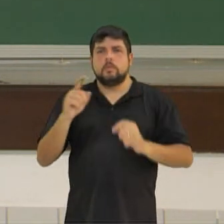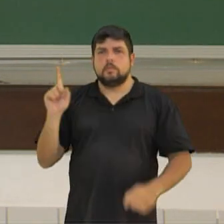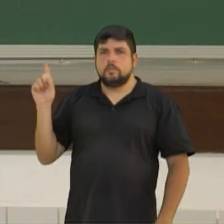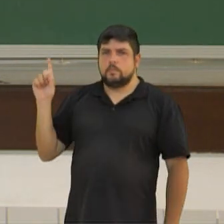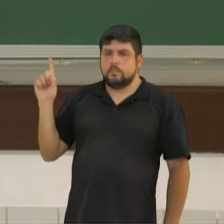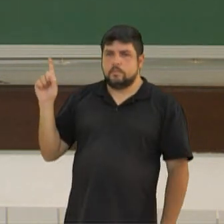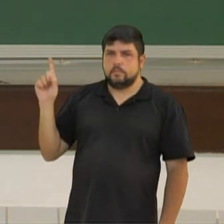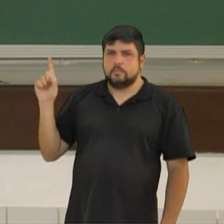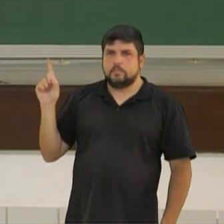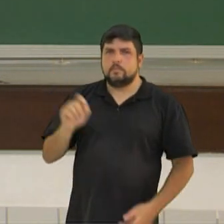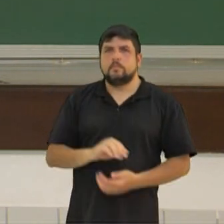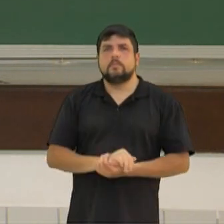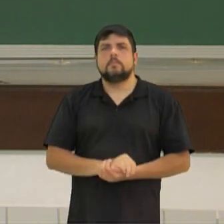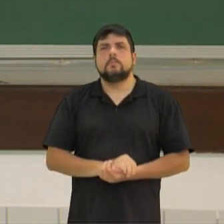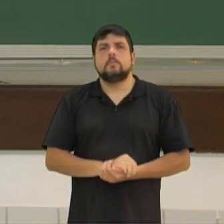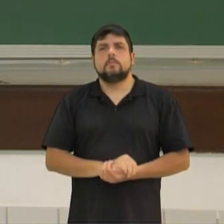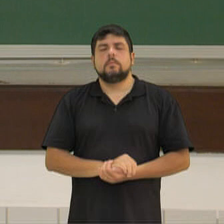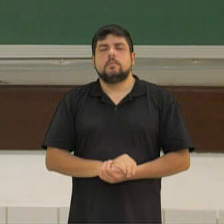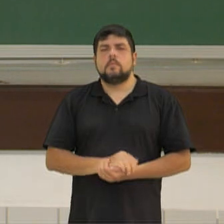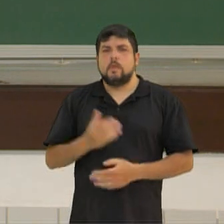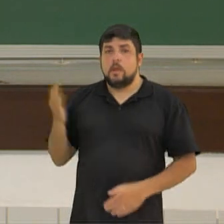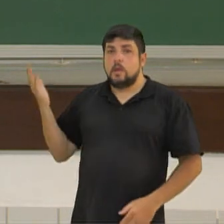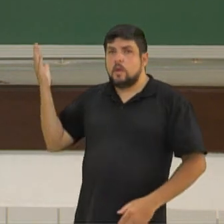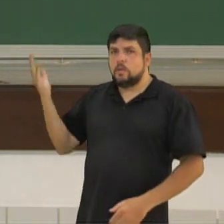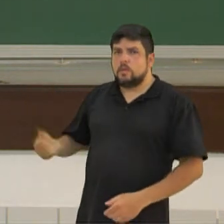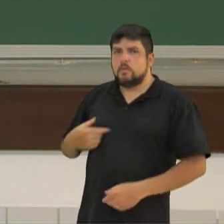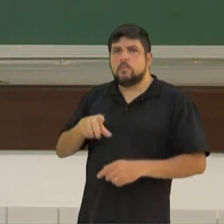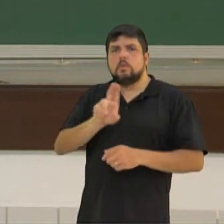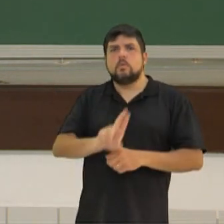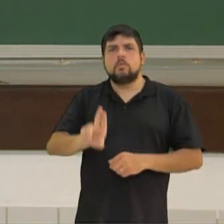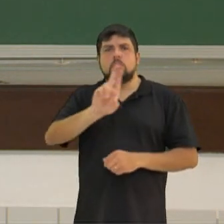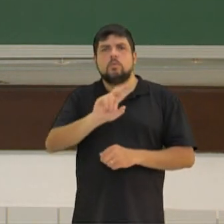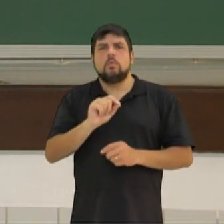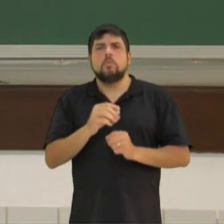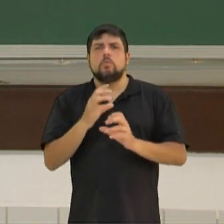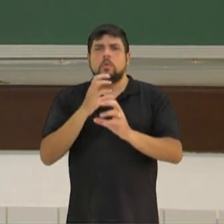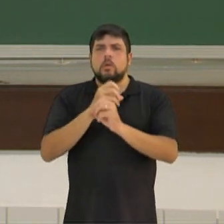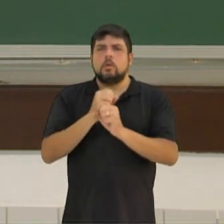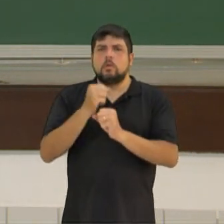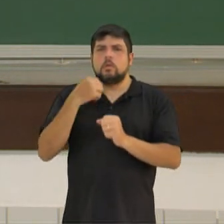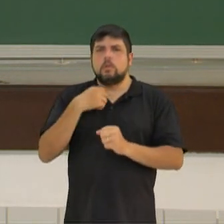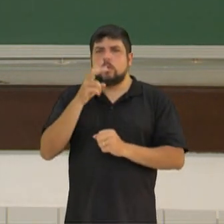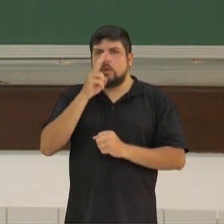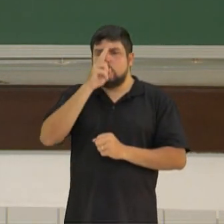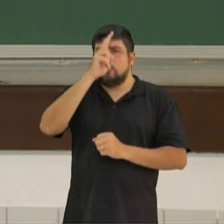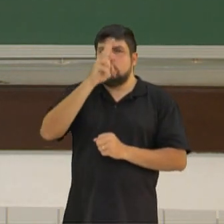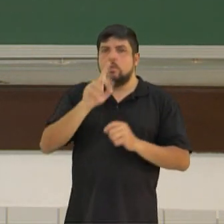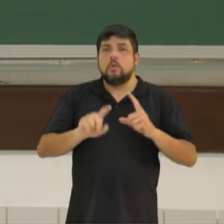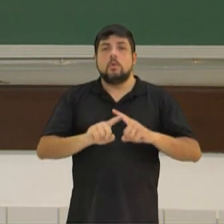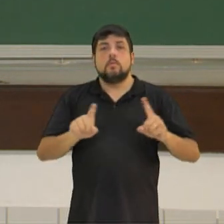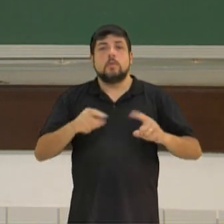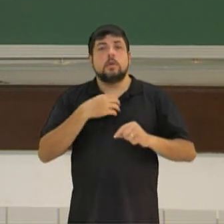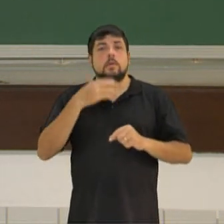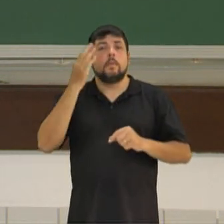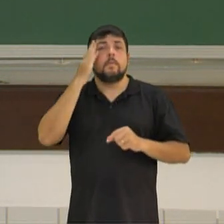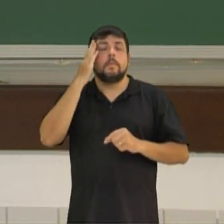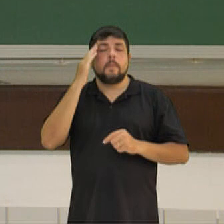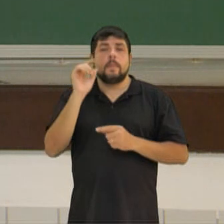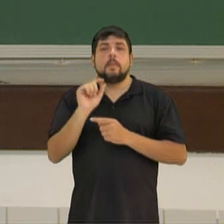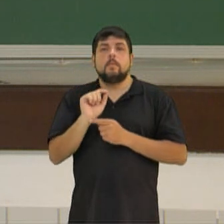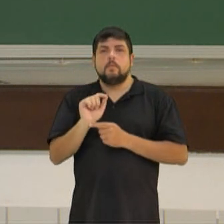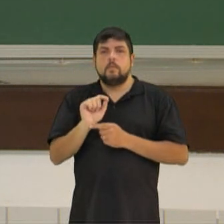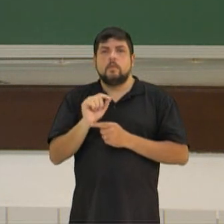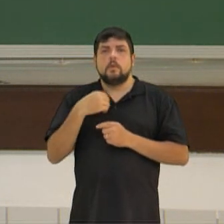fórmula, ela é utilizada na segunda lei de Newton para calcular a força sabendo, né, que